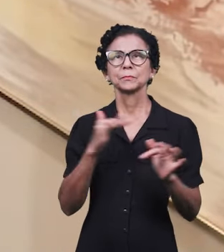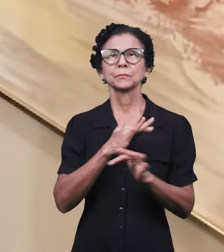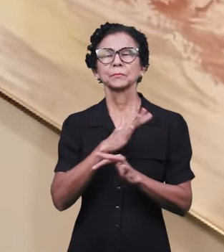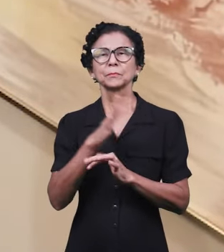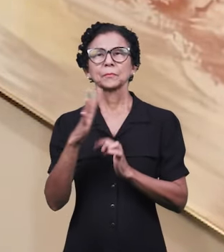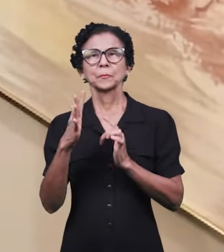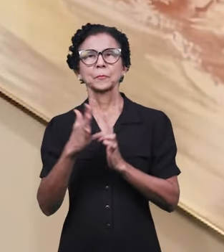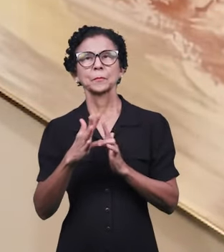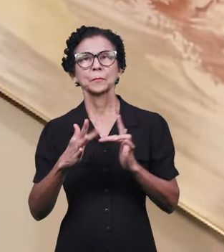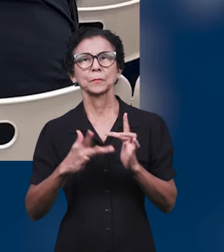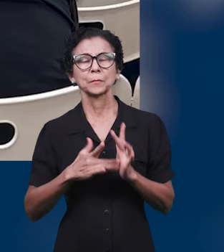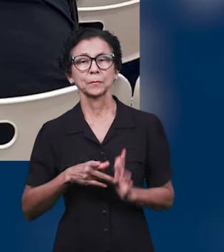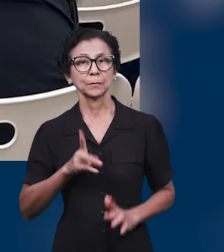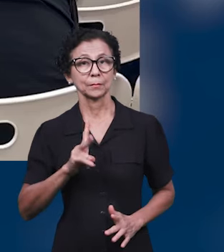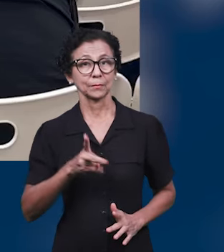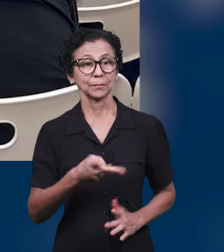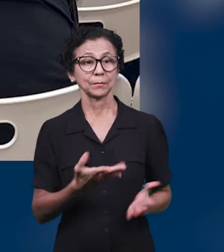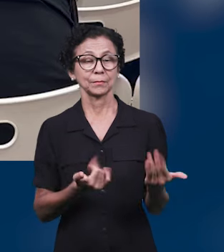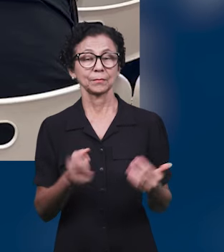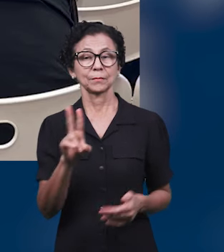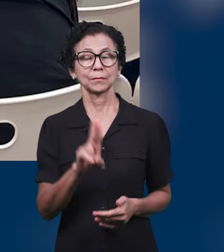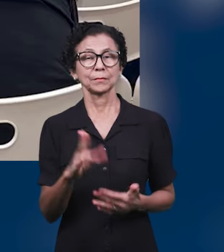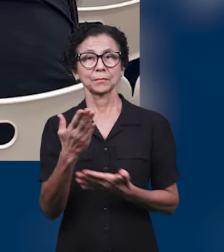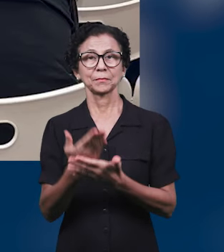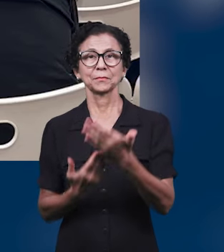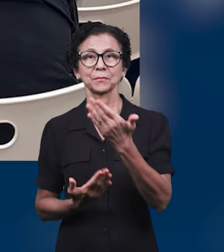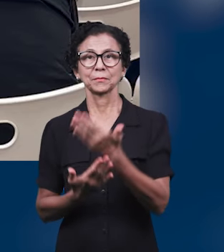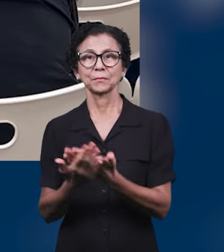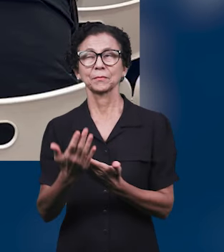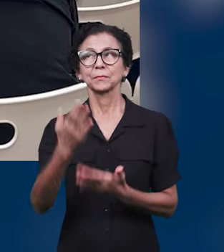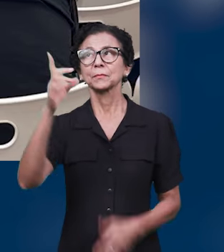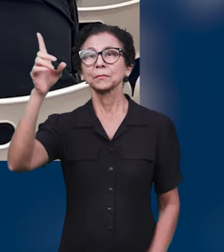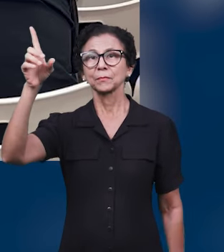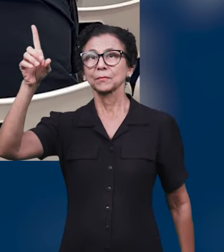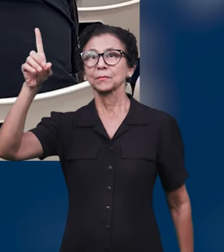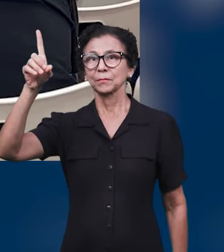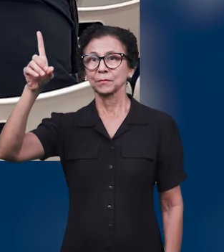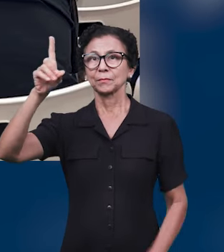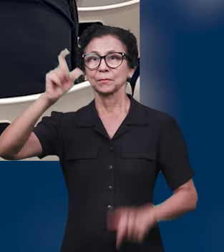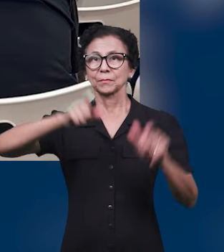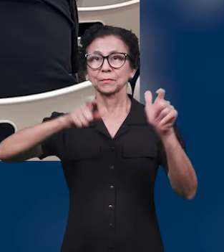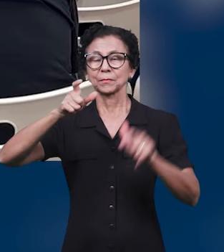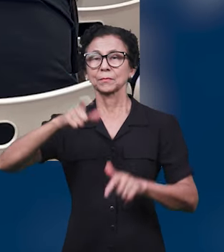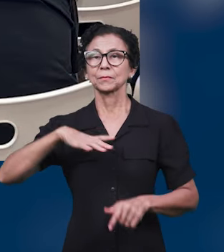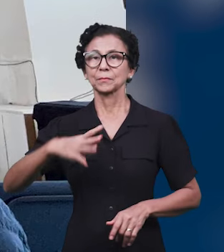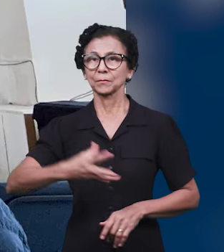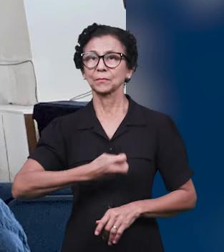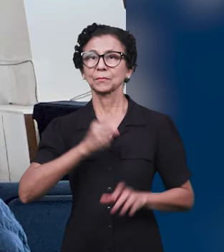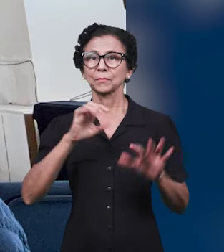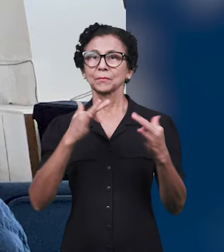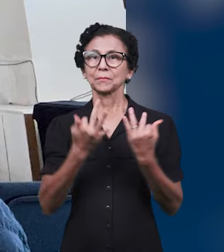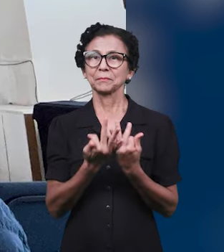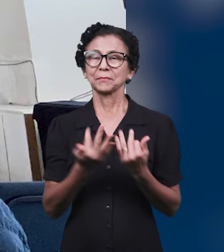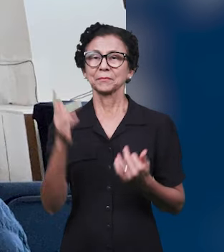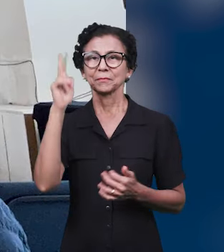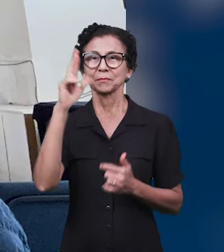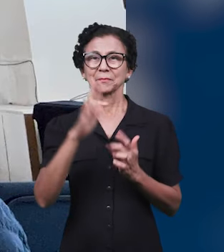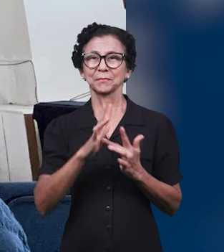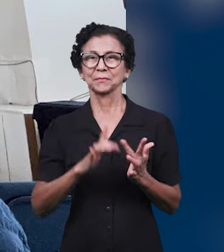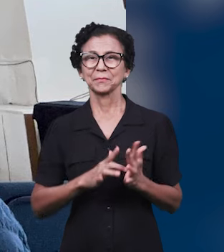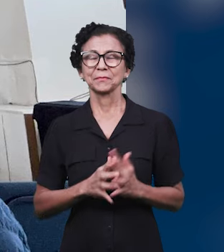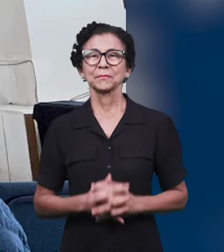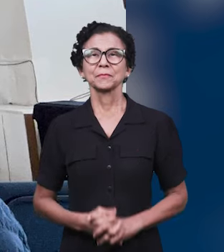mais informações. No dia 20 de abril, foi realizado um mini-seminário para obreiros na ICM Toronto, com transmissão ao